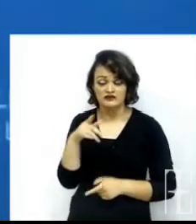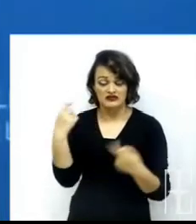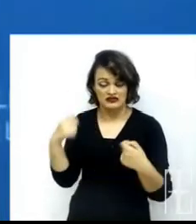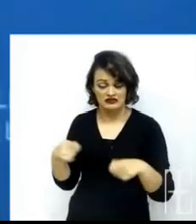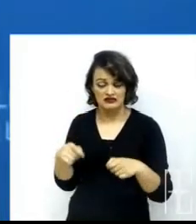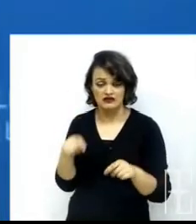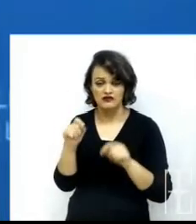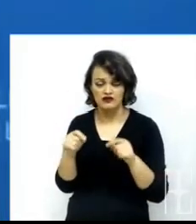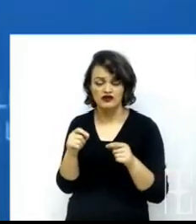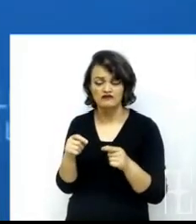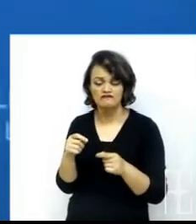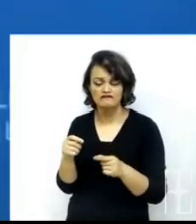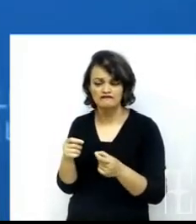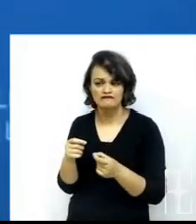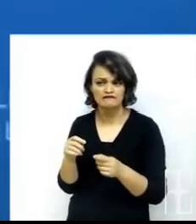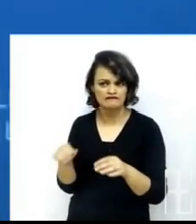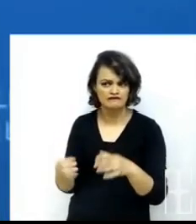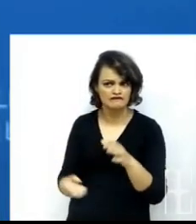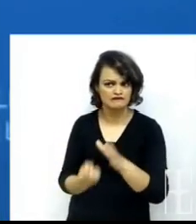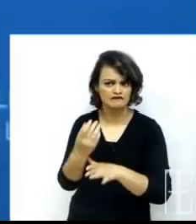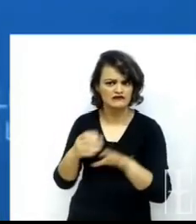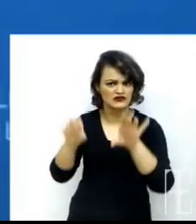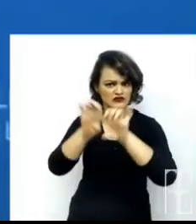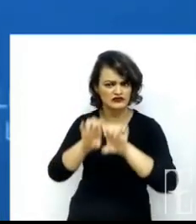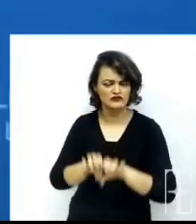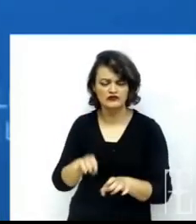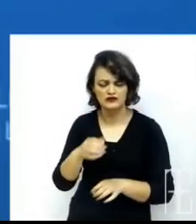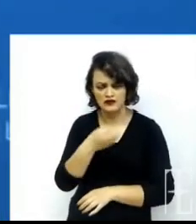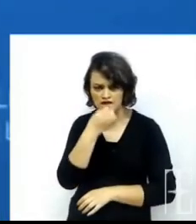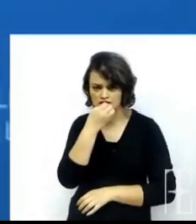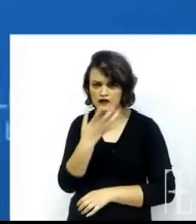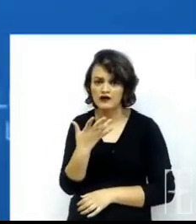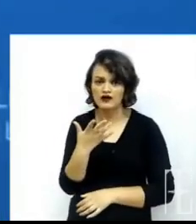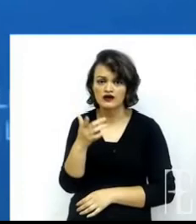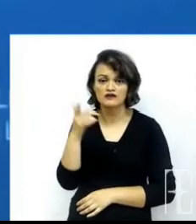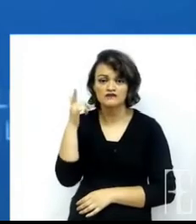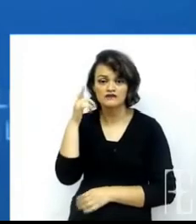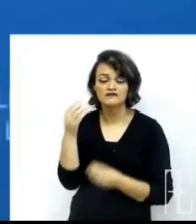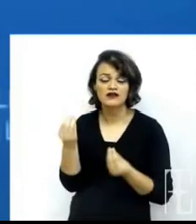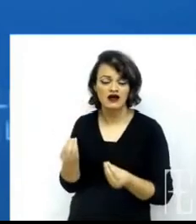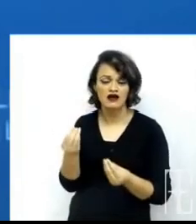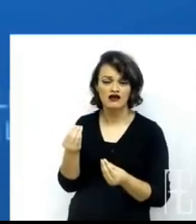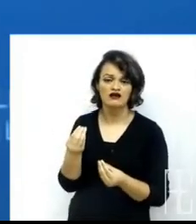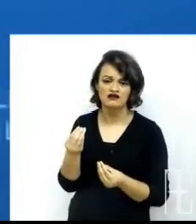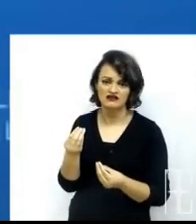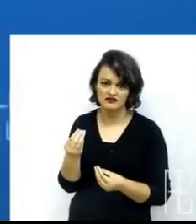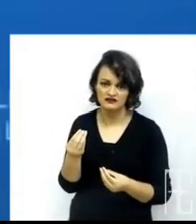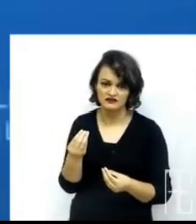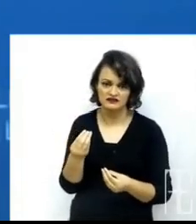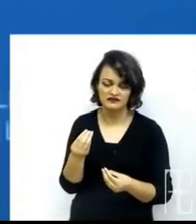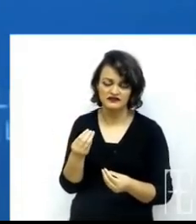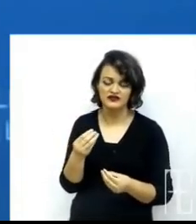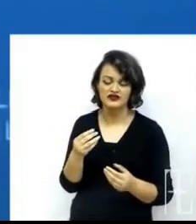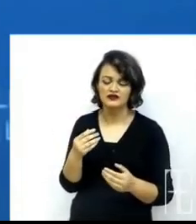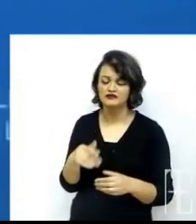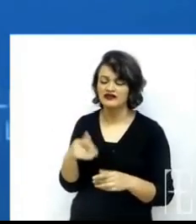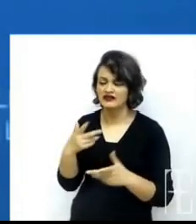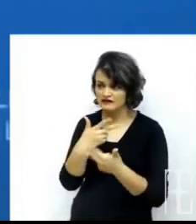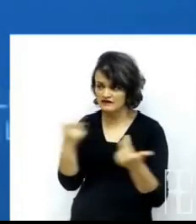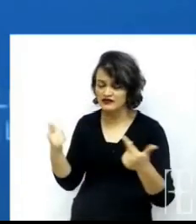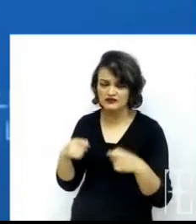continuar implementando infraestrutura de rede fixa para atender a crescente